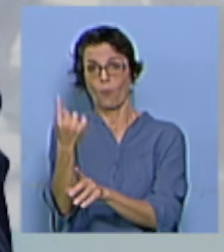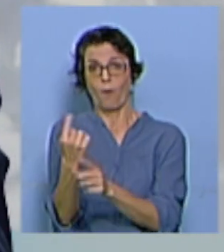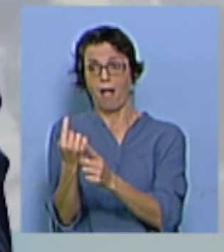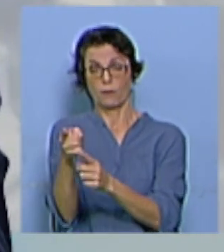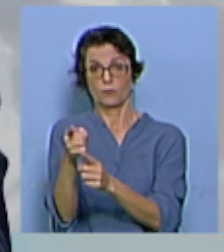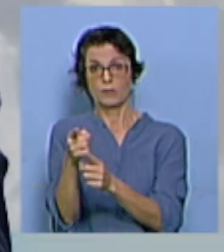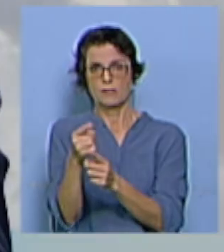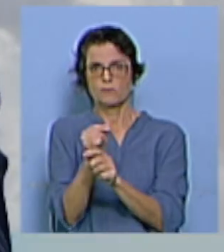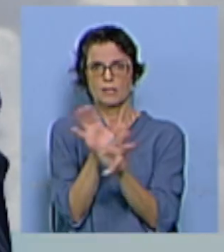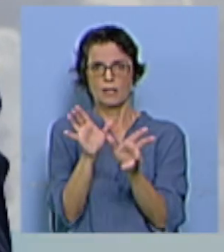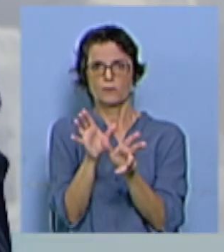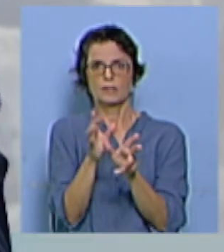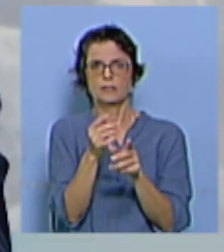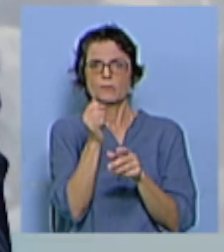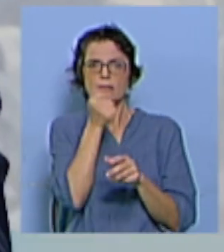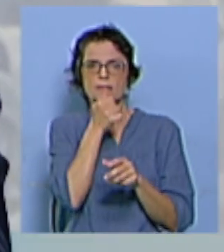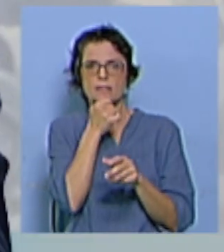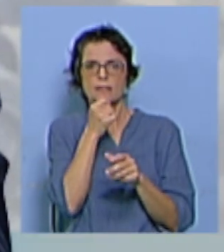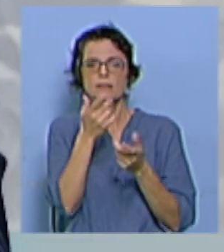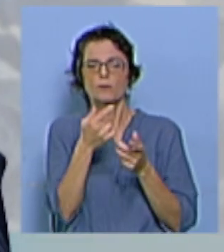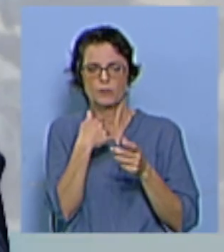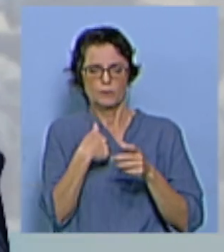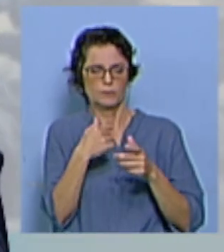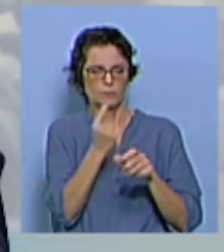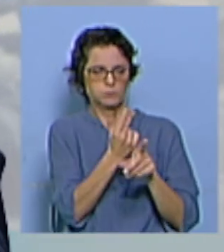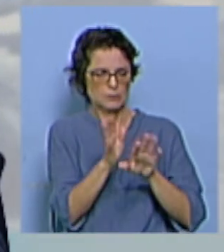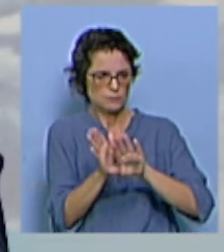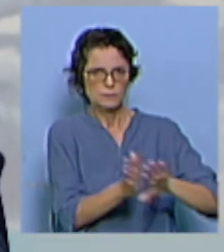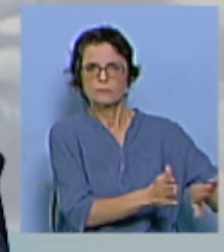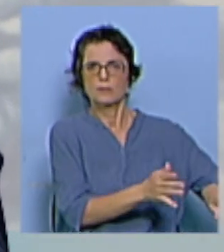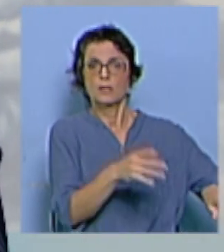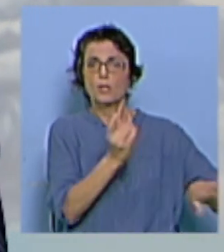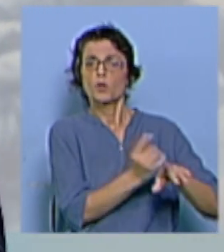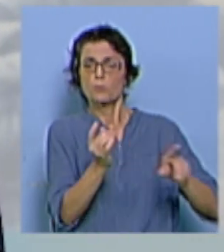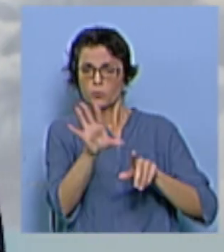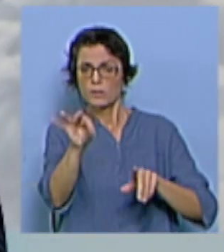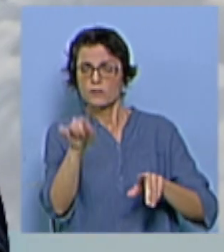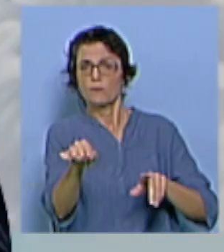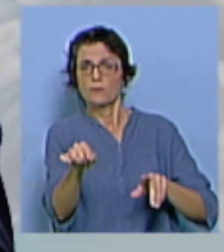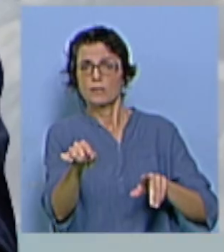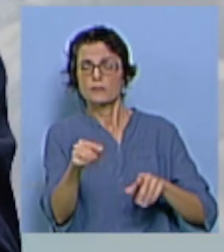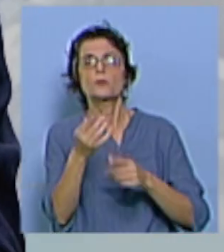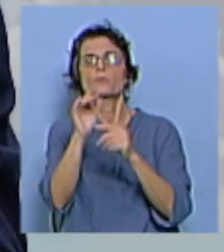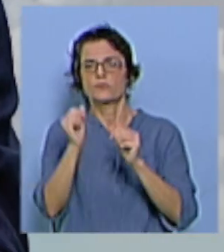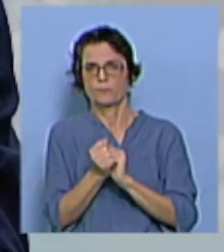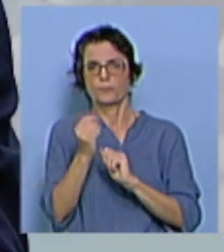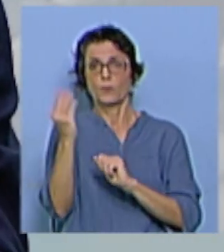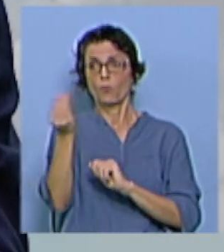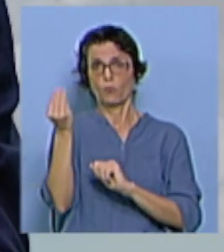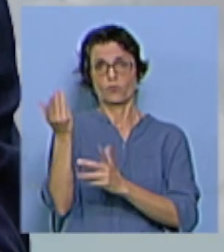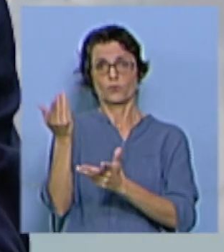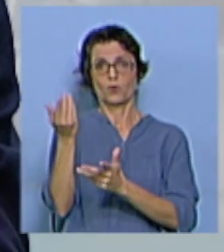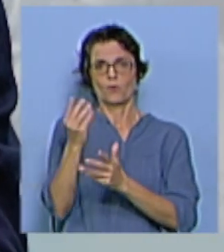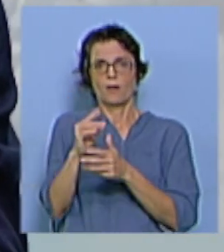está em saber escolher aquela coisa pela qual vale a pena renunciar a todas as outras. Quando um rapaz se enamora de uma rapariga